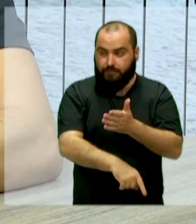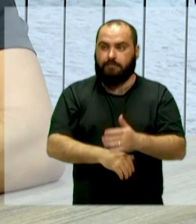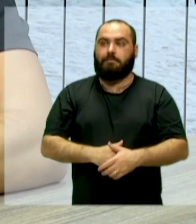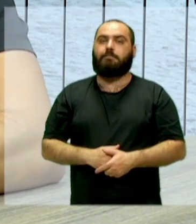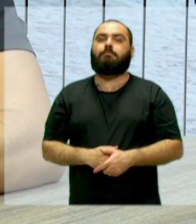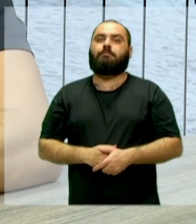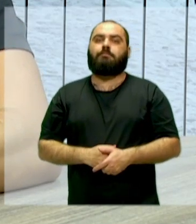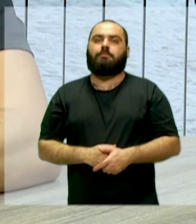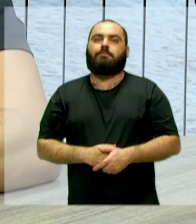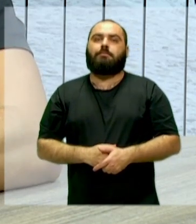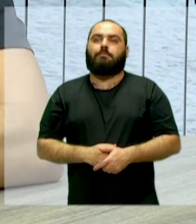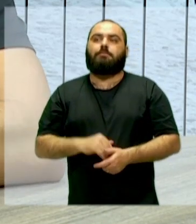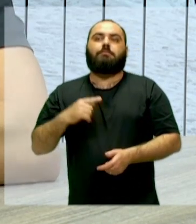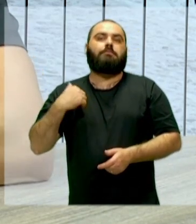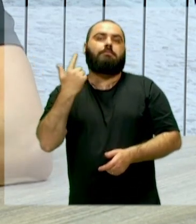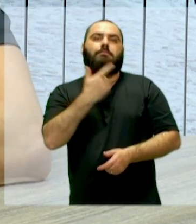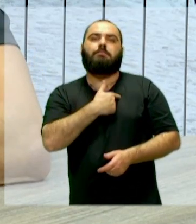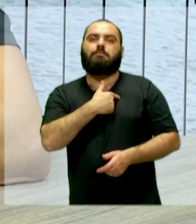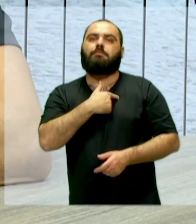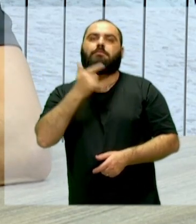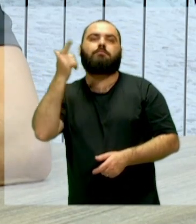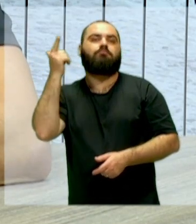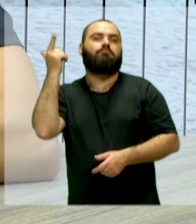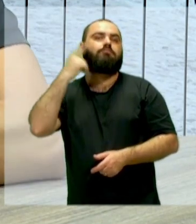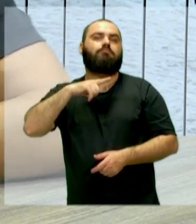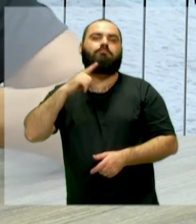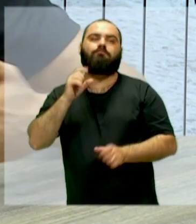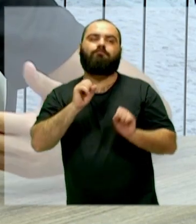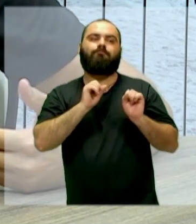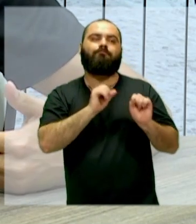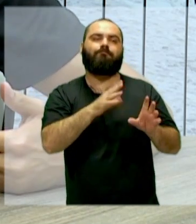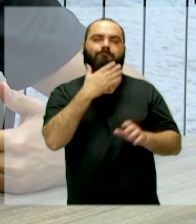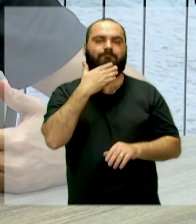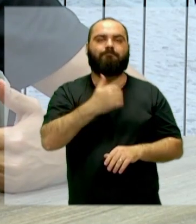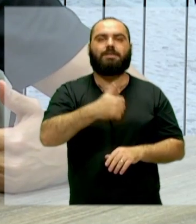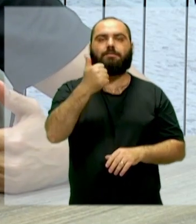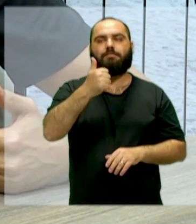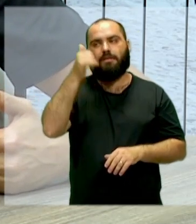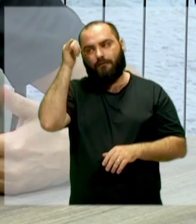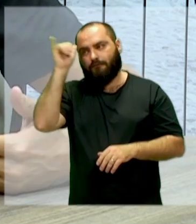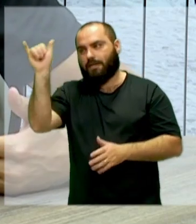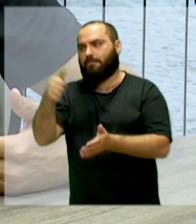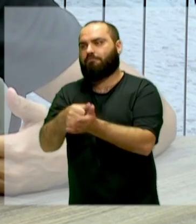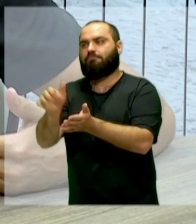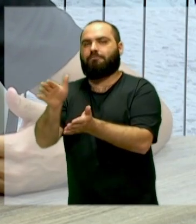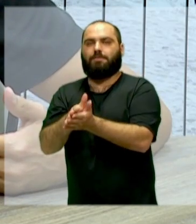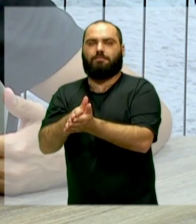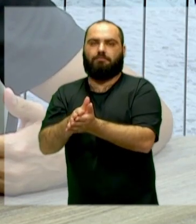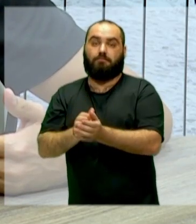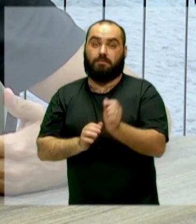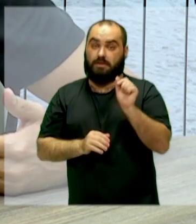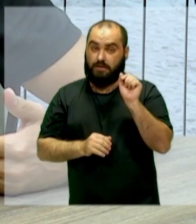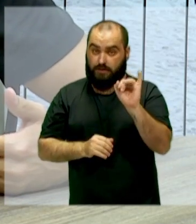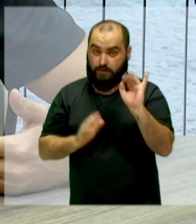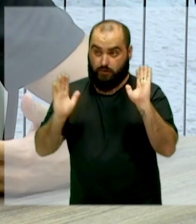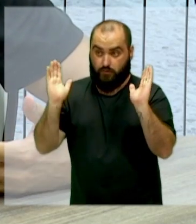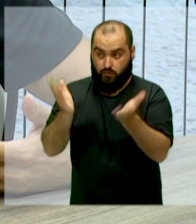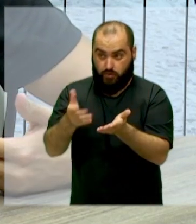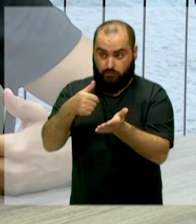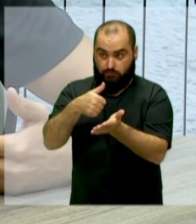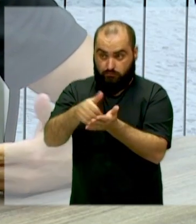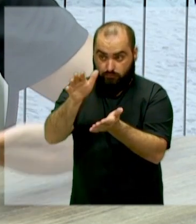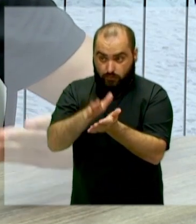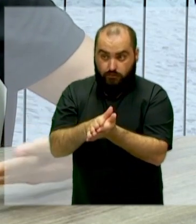a gente caminha mais próximo de uma gestão de resíduos adequada do que ter que chegar ao ponto de multas né que hoje Se fosse multar